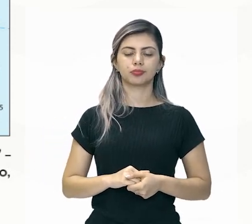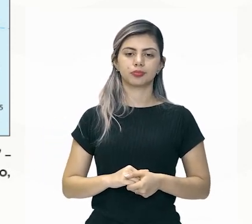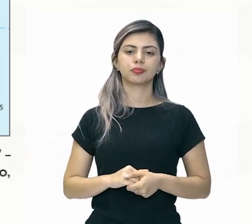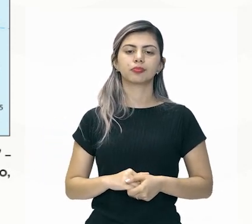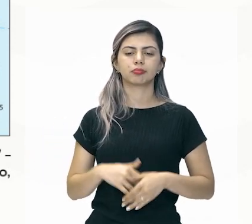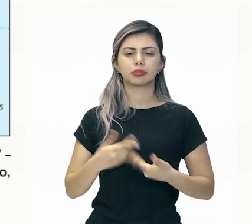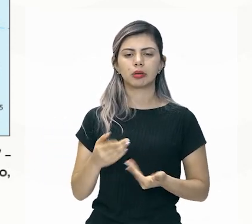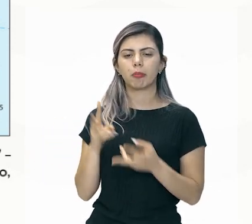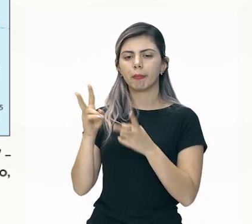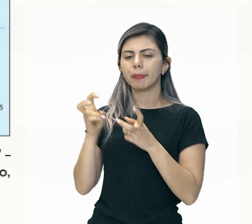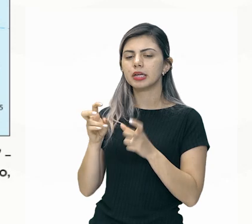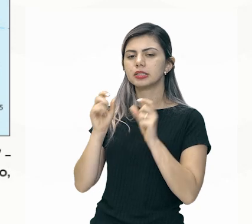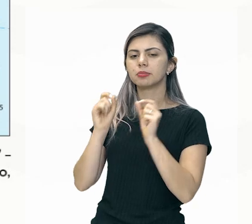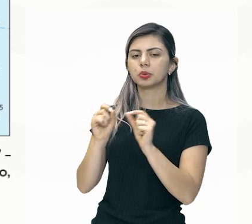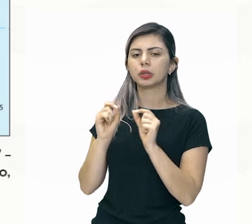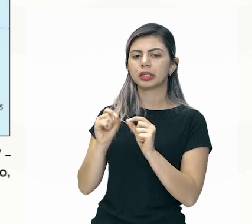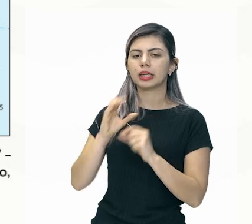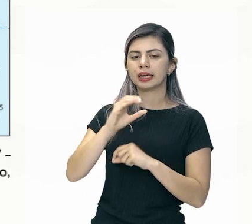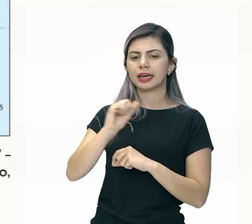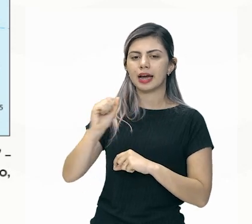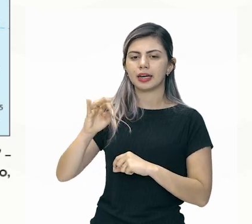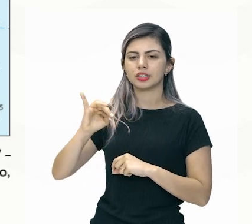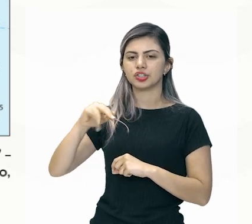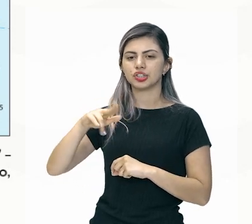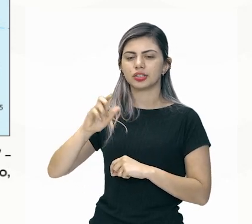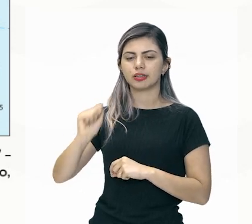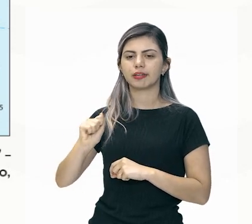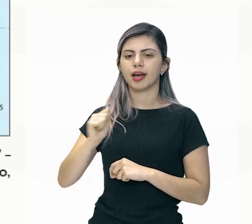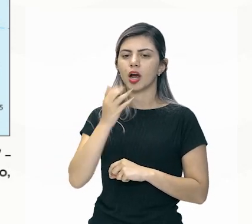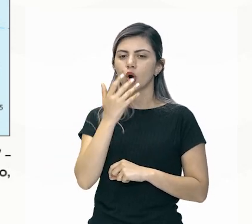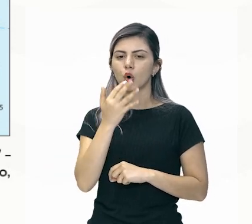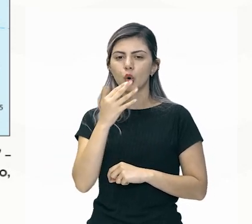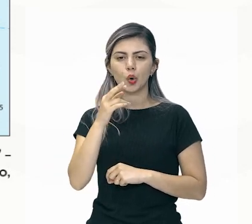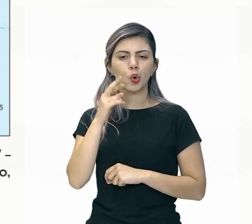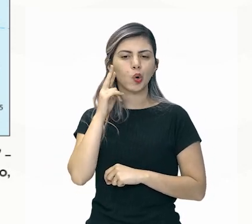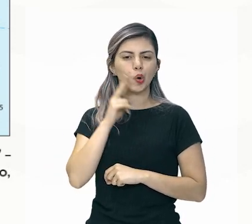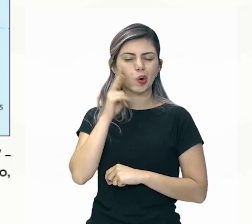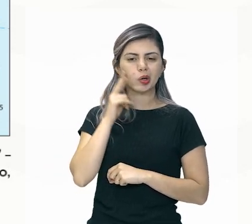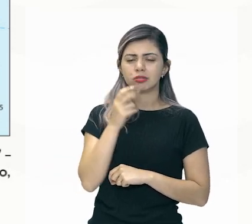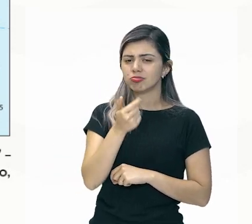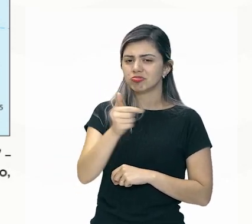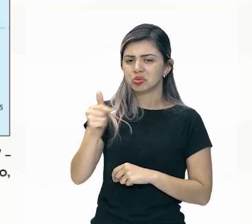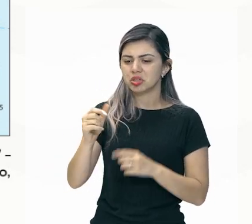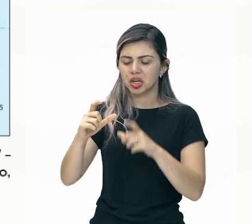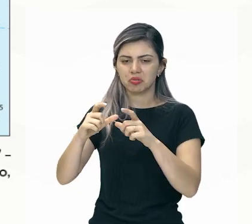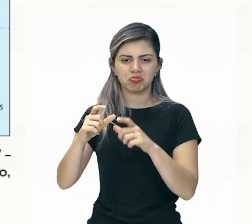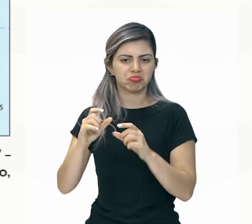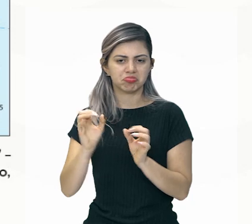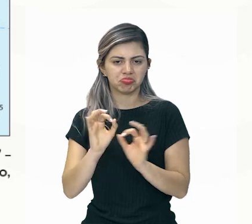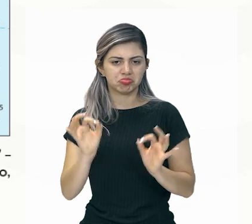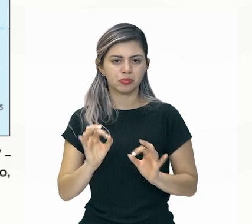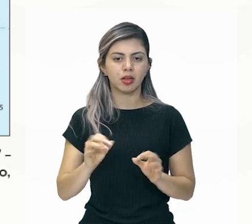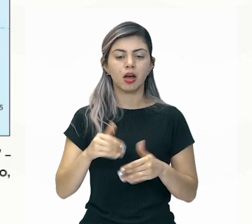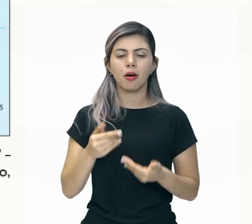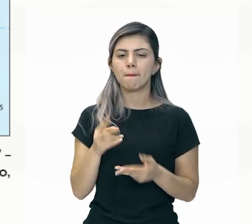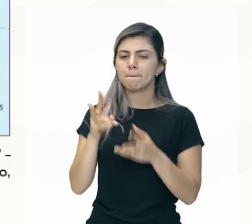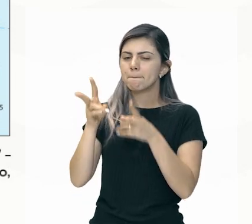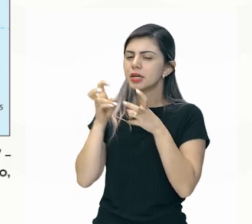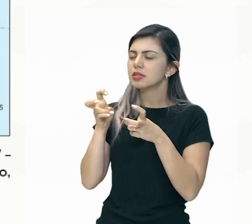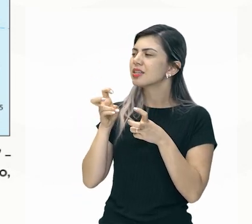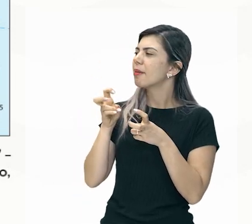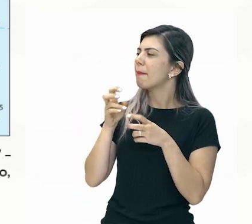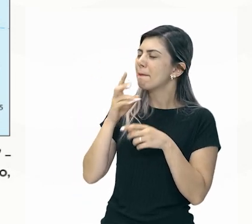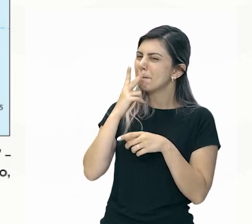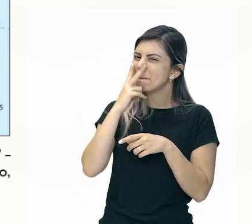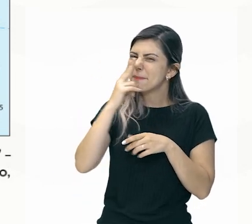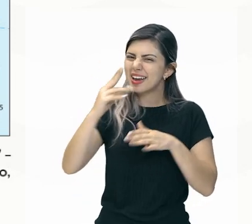né? Observa que na área da Caatinga, que aparece em rosa ali no mapa, quase não tem, né? E a gente observa claramente aqui, ó, como se estivesse se